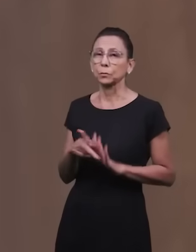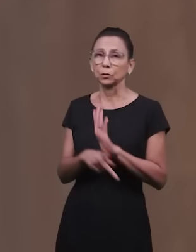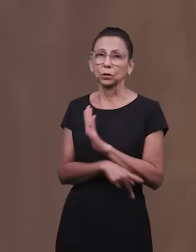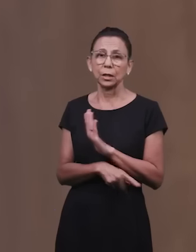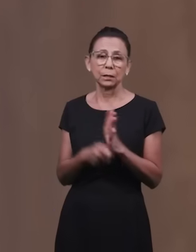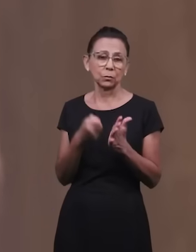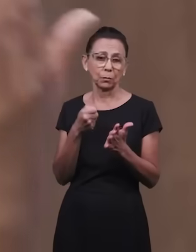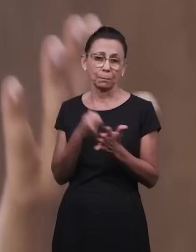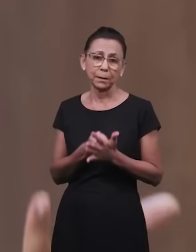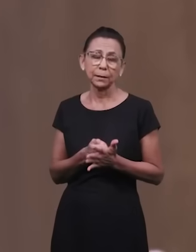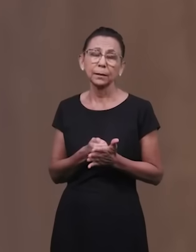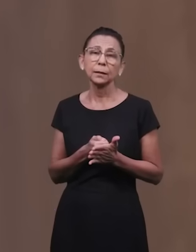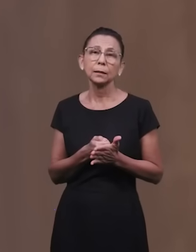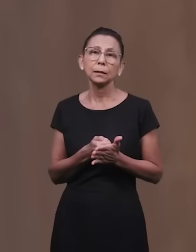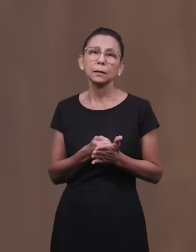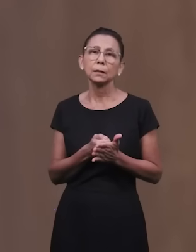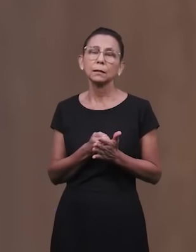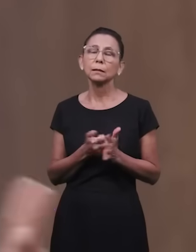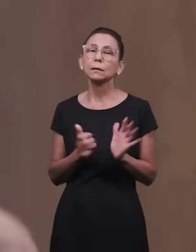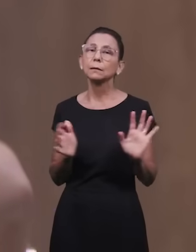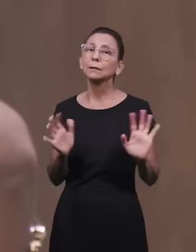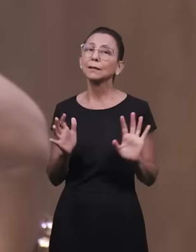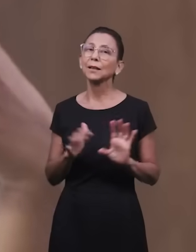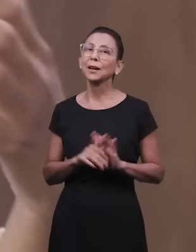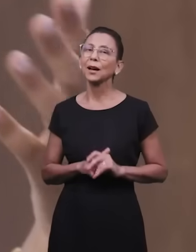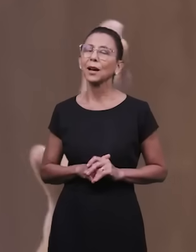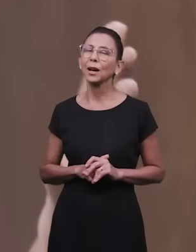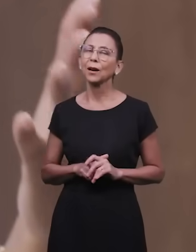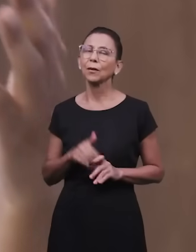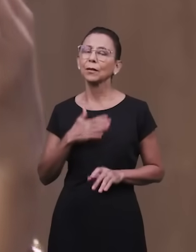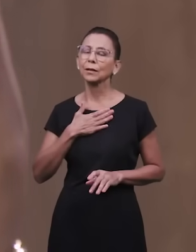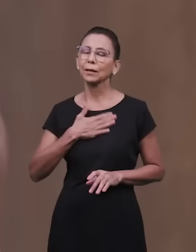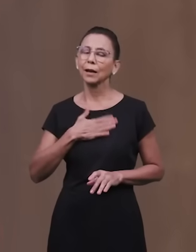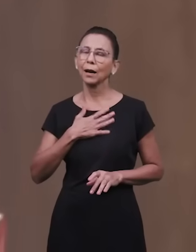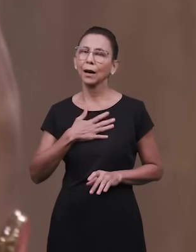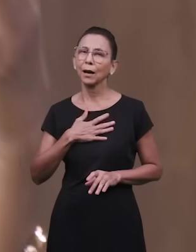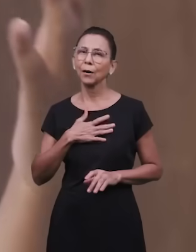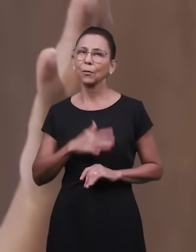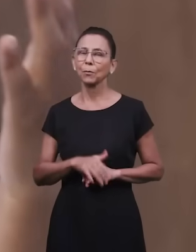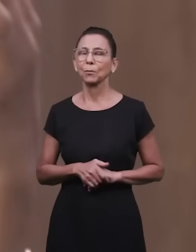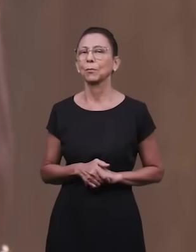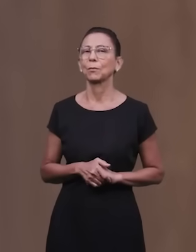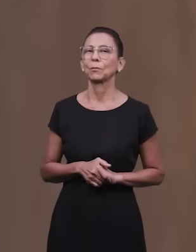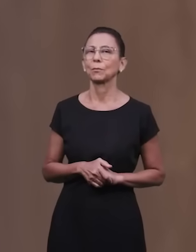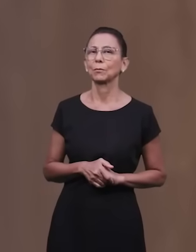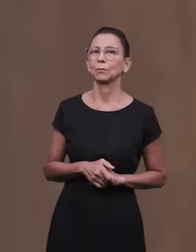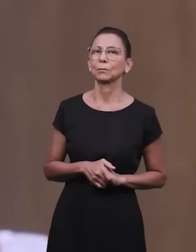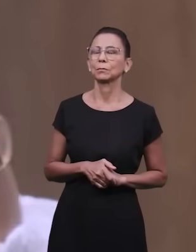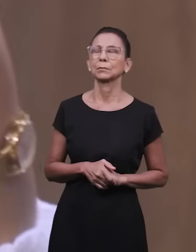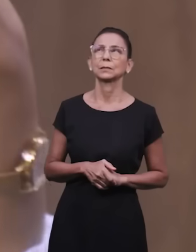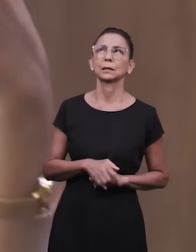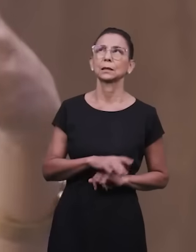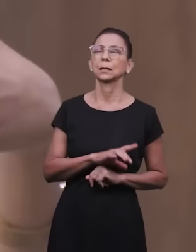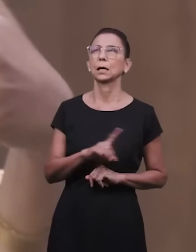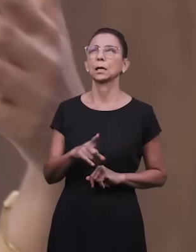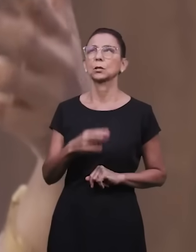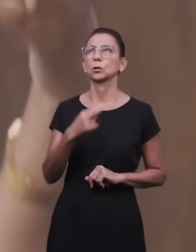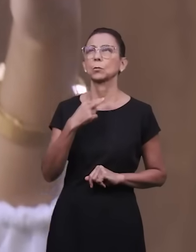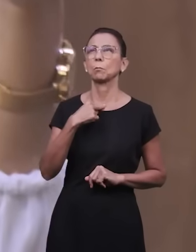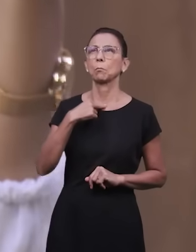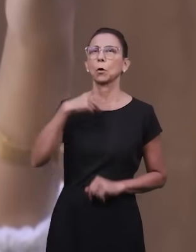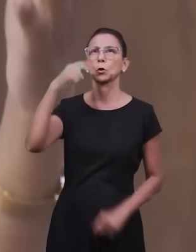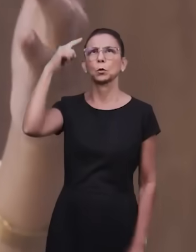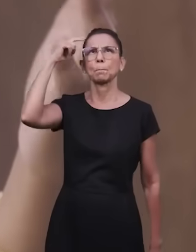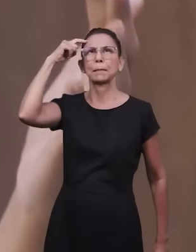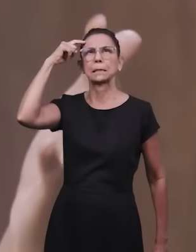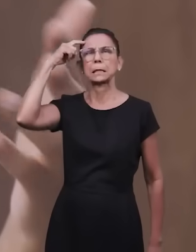só assim ou não é de modo nenhum. Então, lidar com a vida com mais flexibilidade, não determinar com